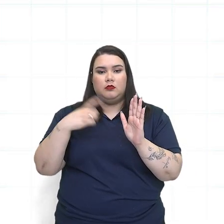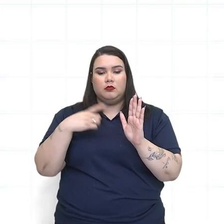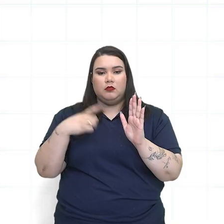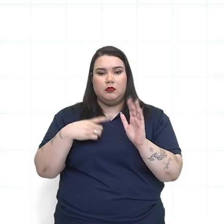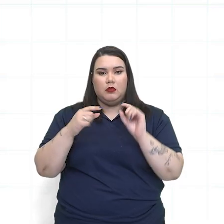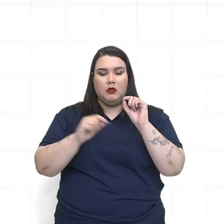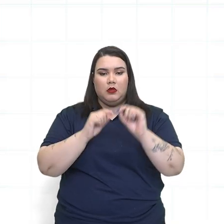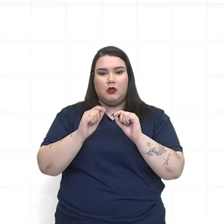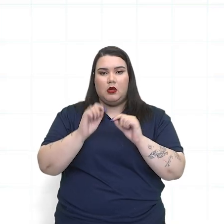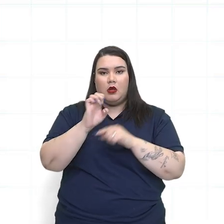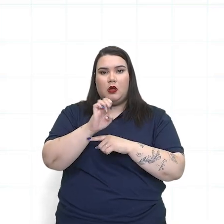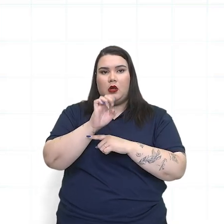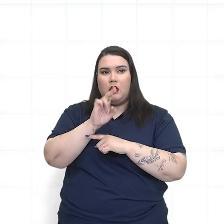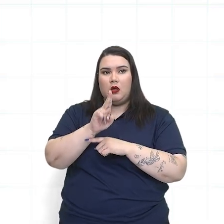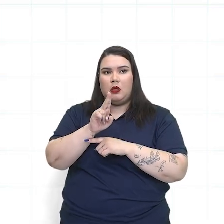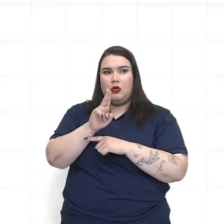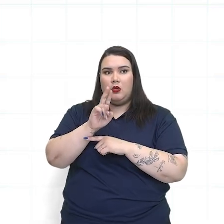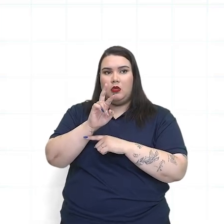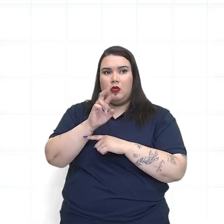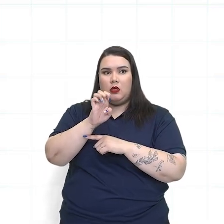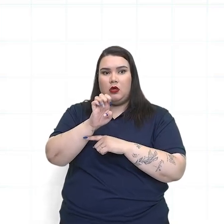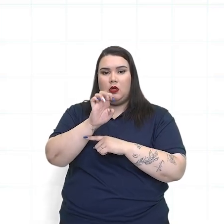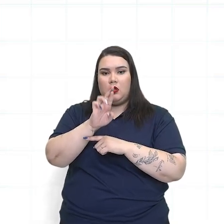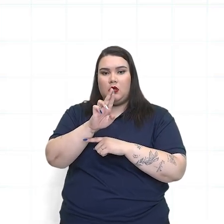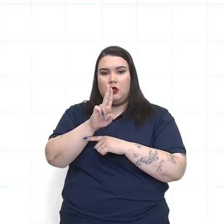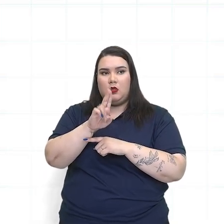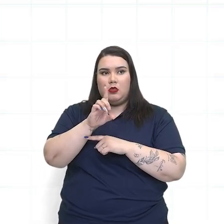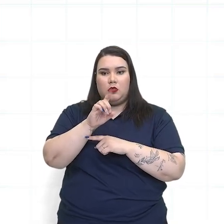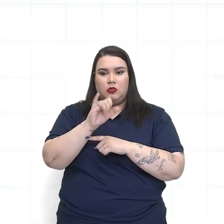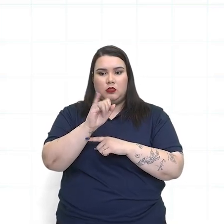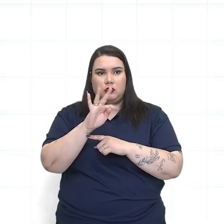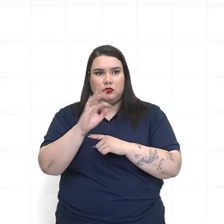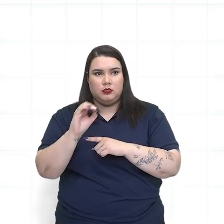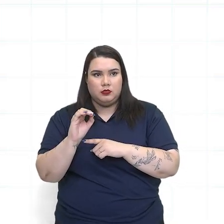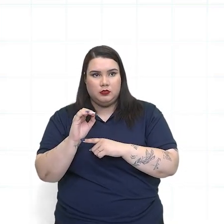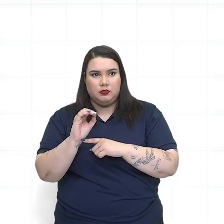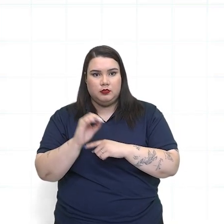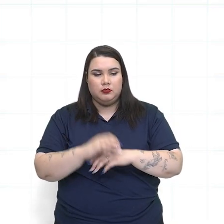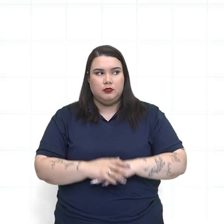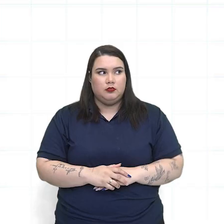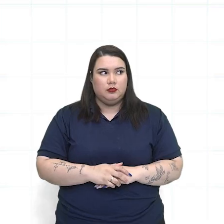complexo e erudito. E agora